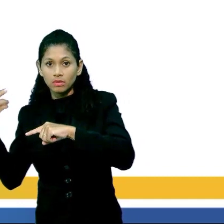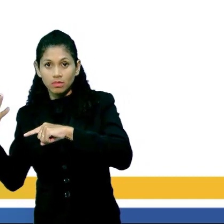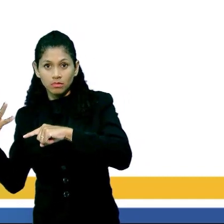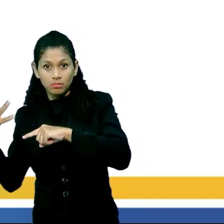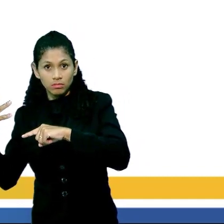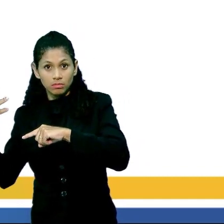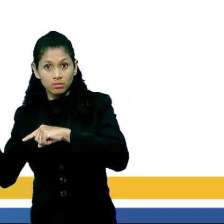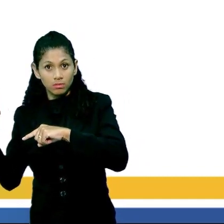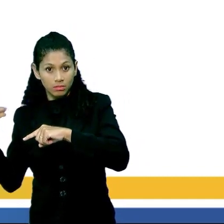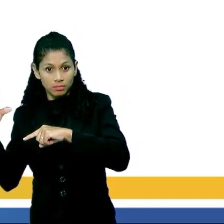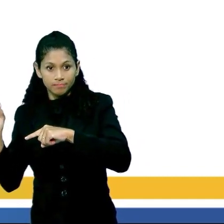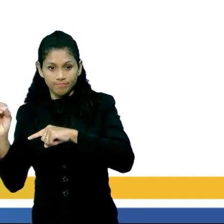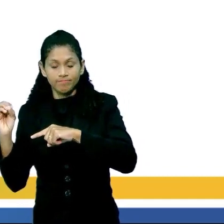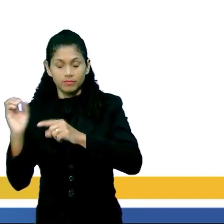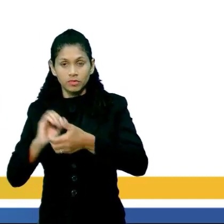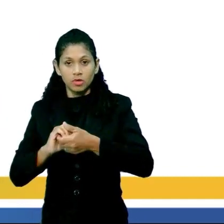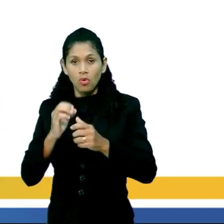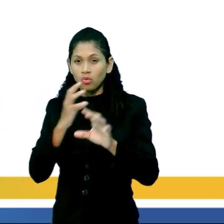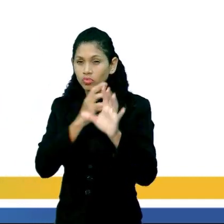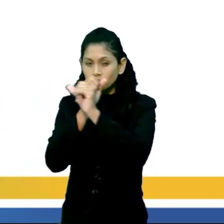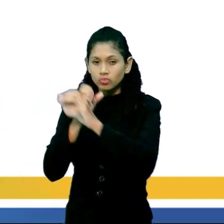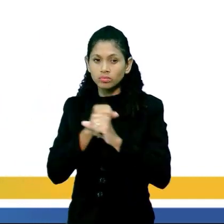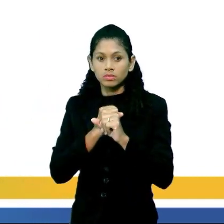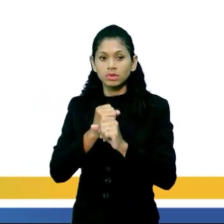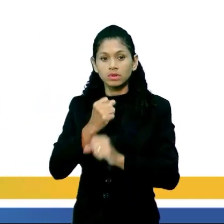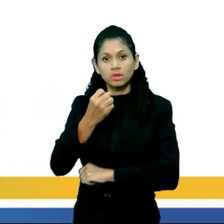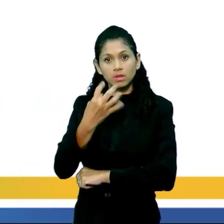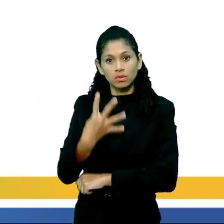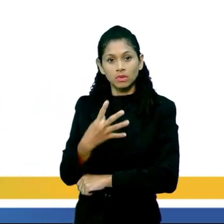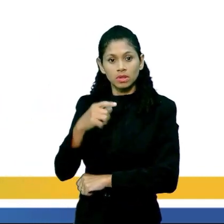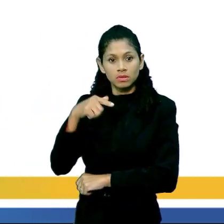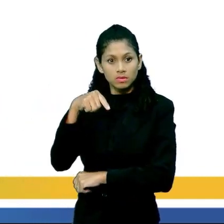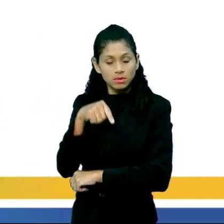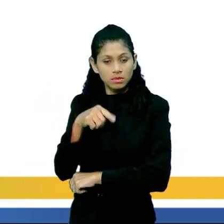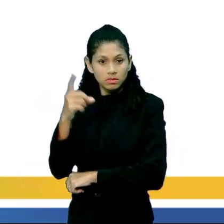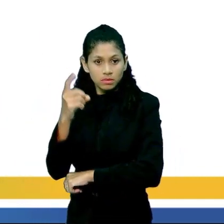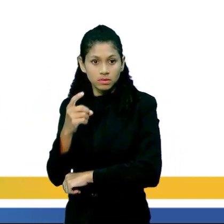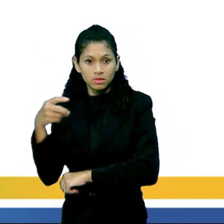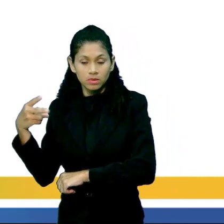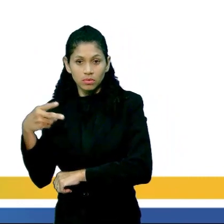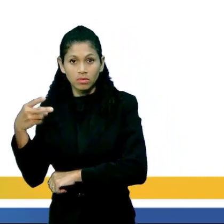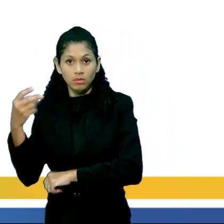que é igual a 420. Porém, nós temos aí,